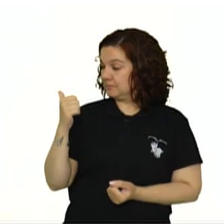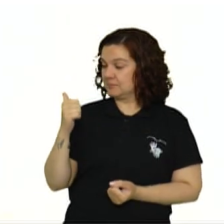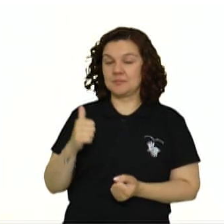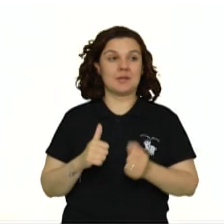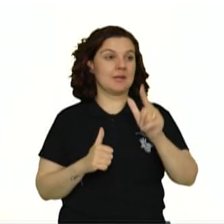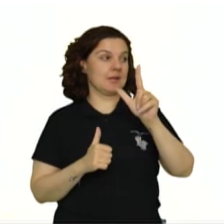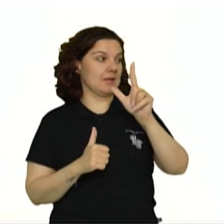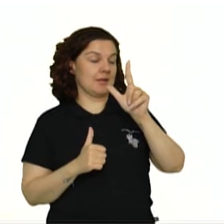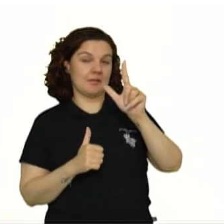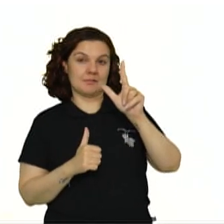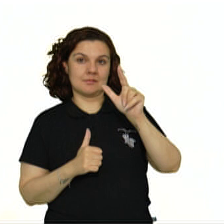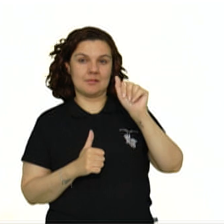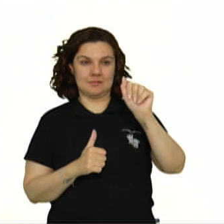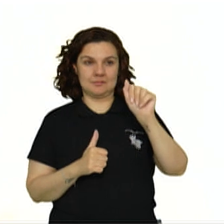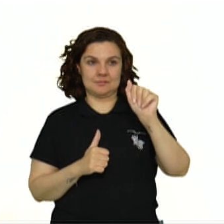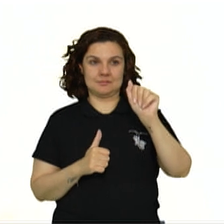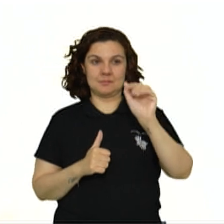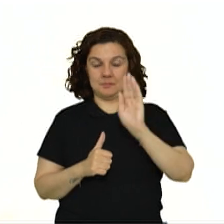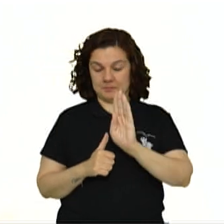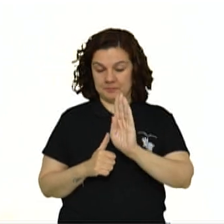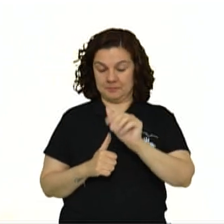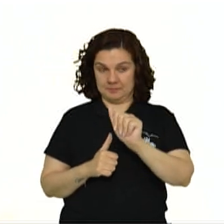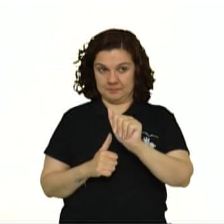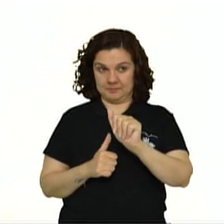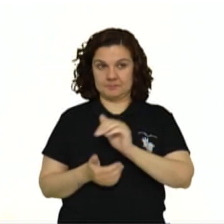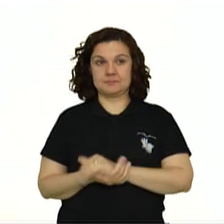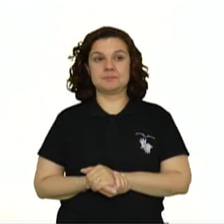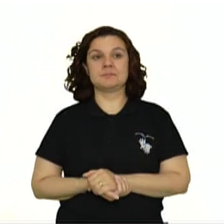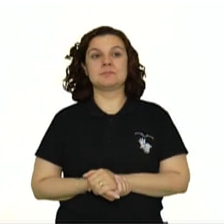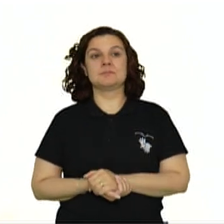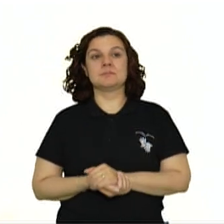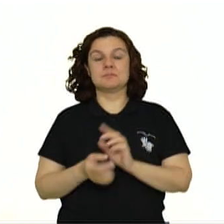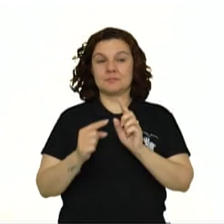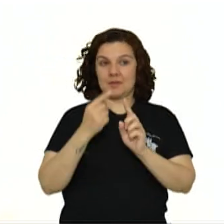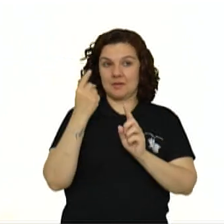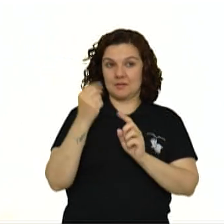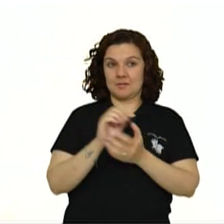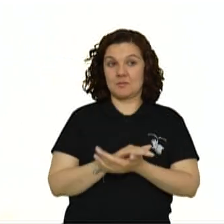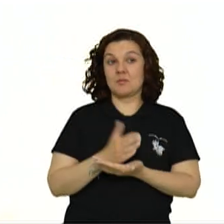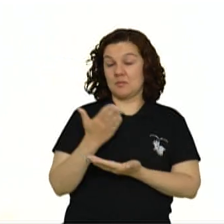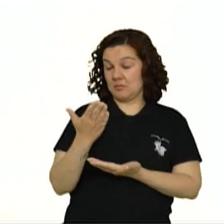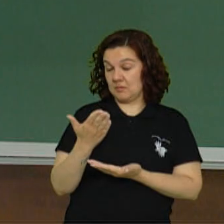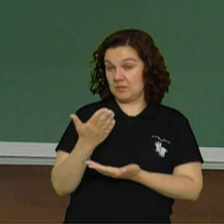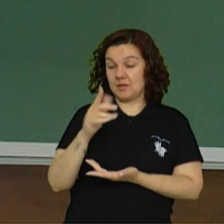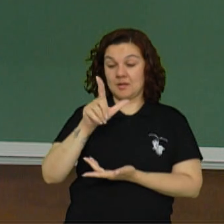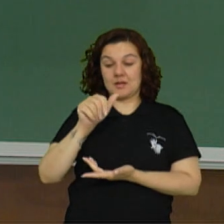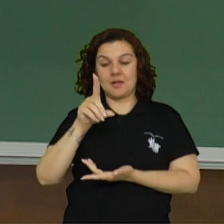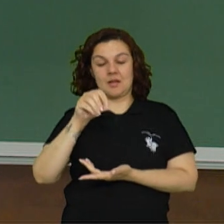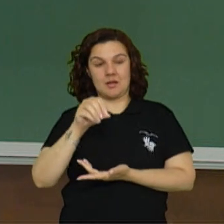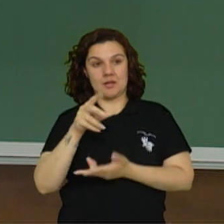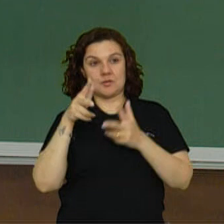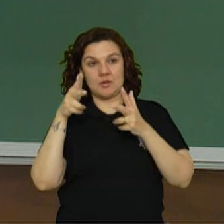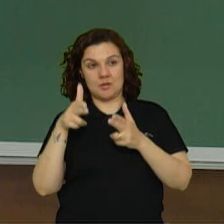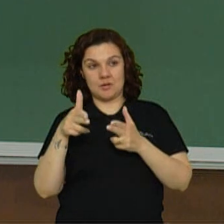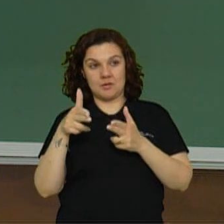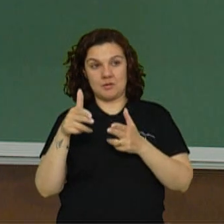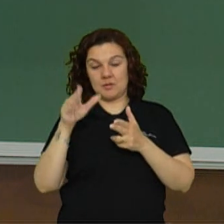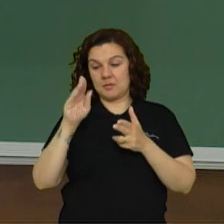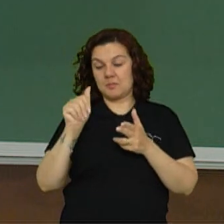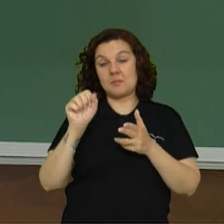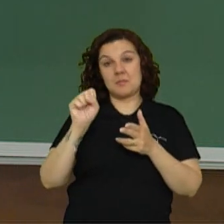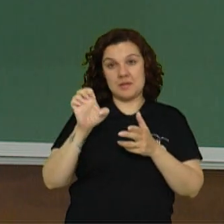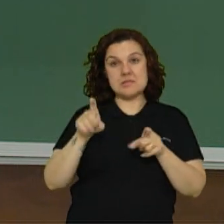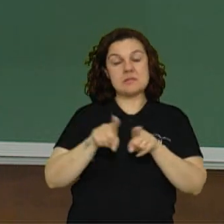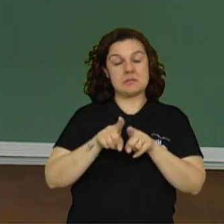lado a base também é A. Está dizendo lá no enunciado que o lado do triângulo é A, então a